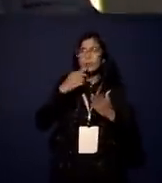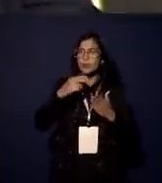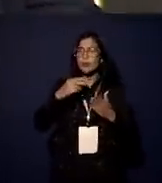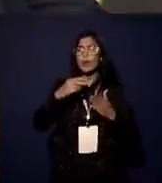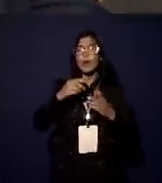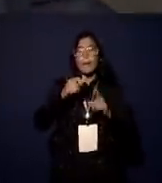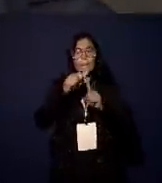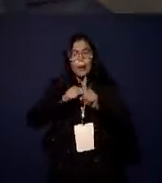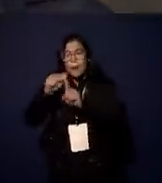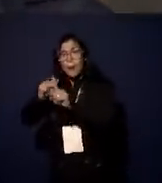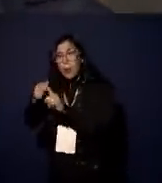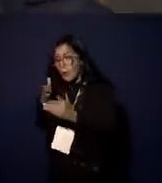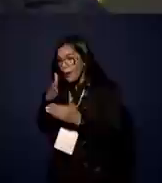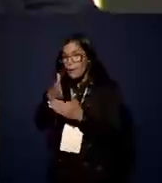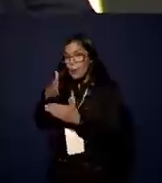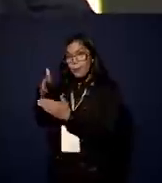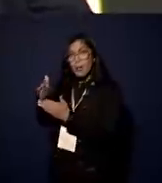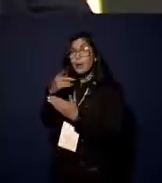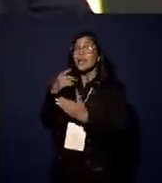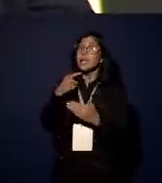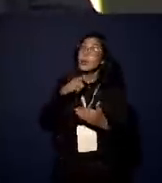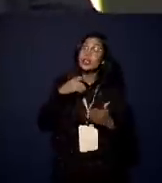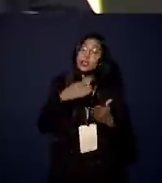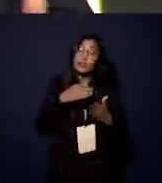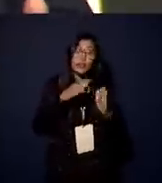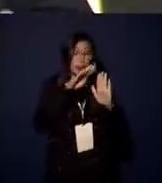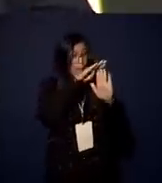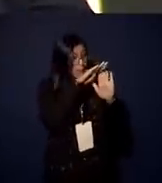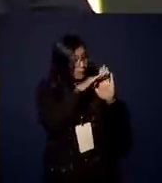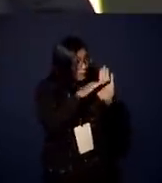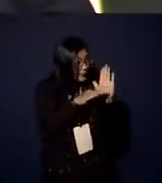ao mês então a gente vem escalando